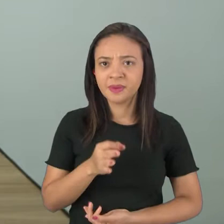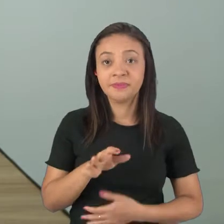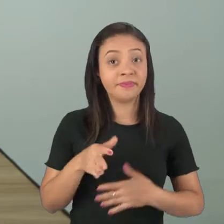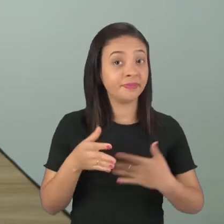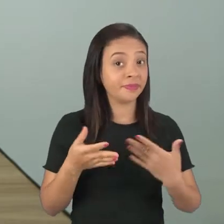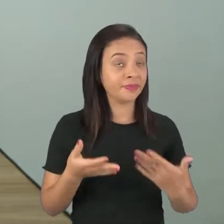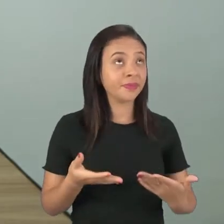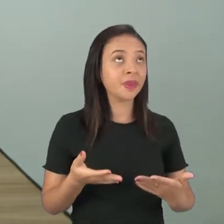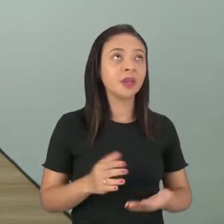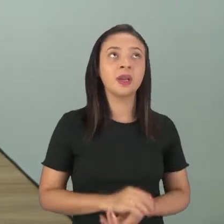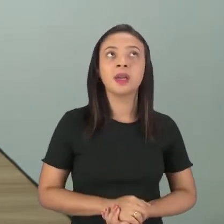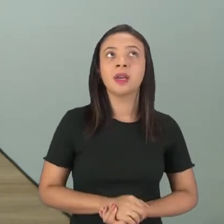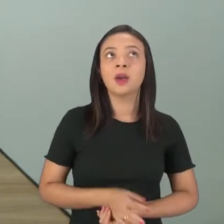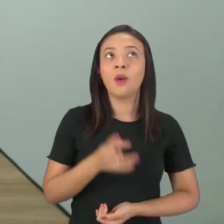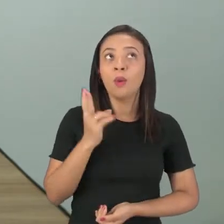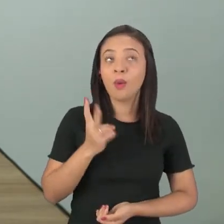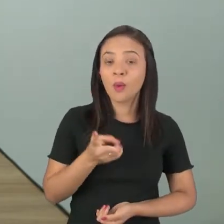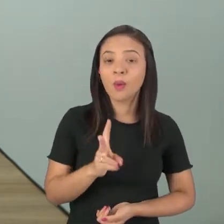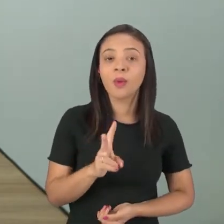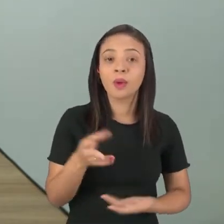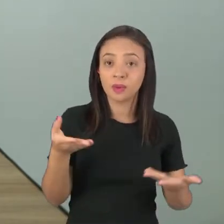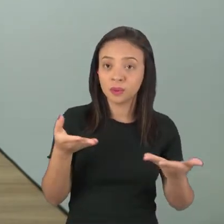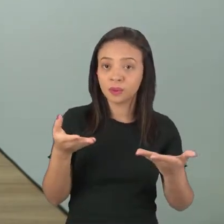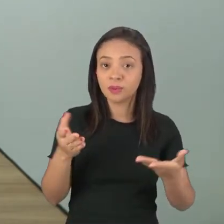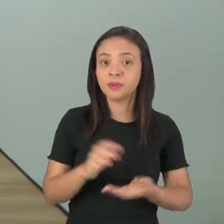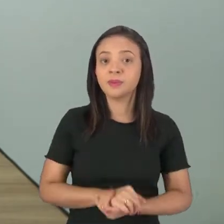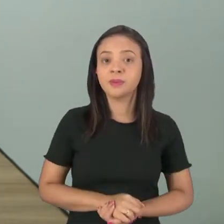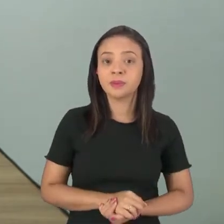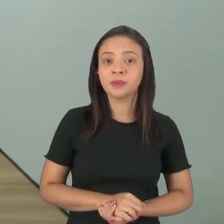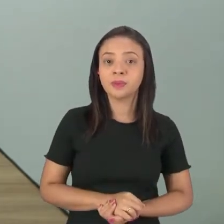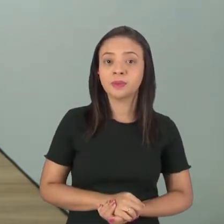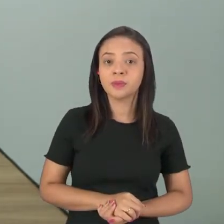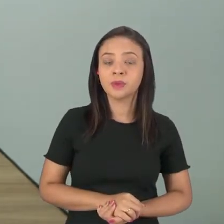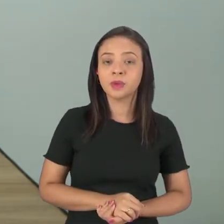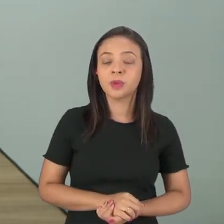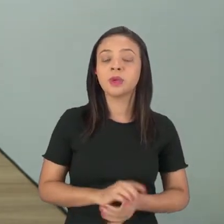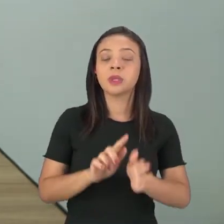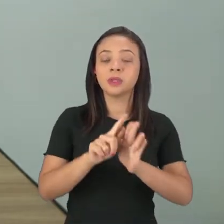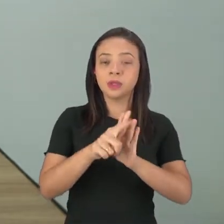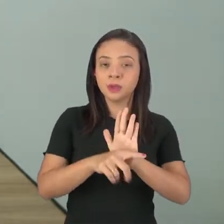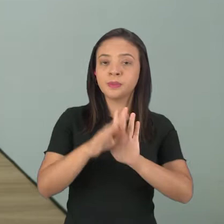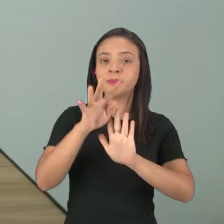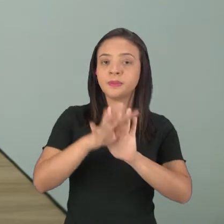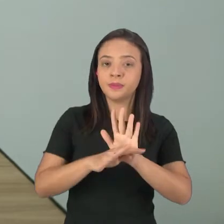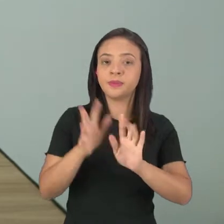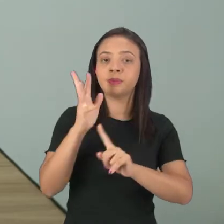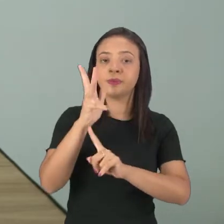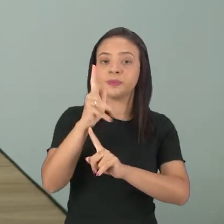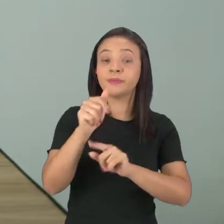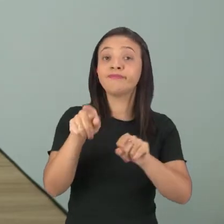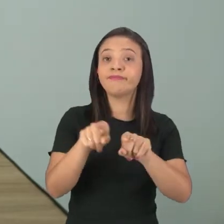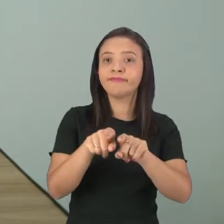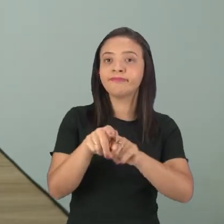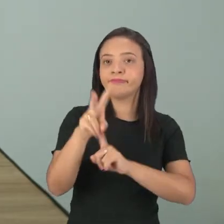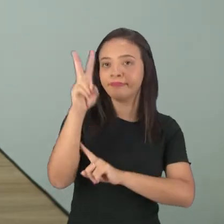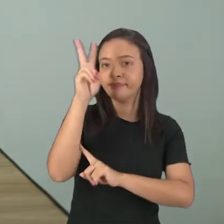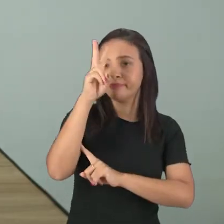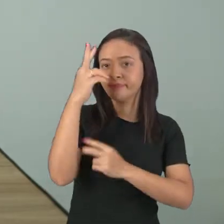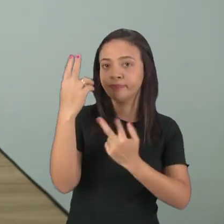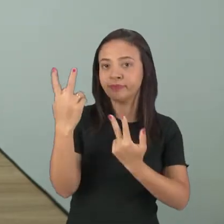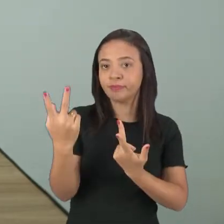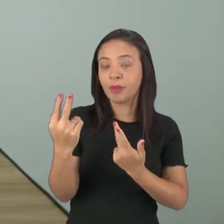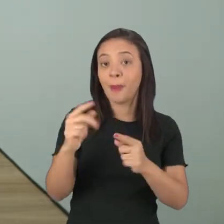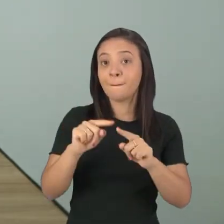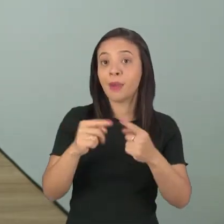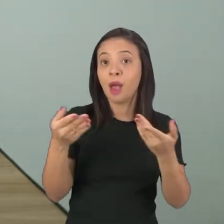então nós vamos dar continuidade ainda com esse gênero textual com essa história mas agora